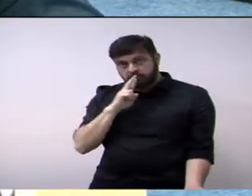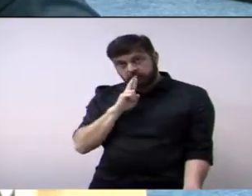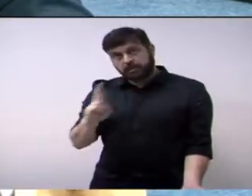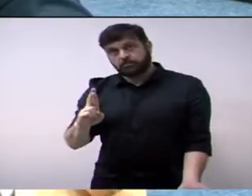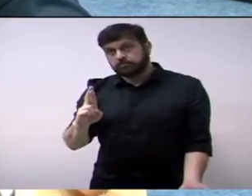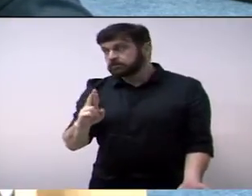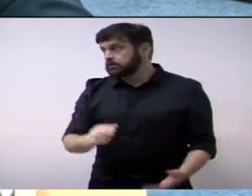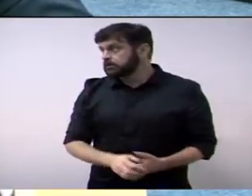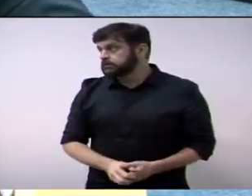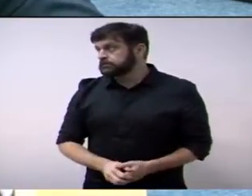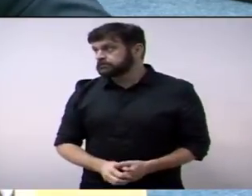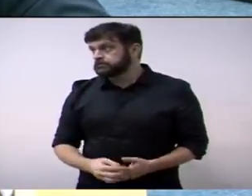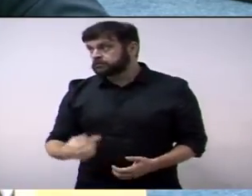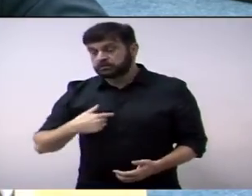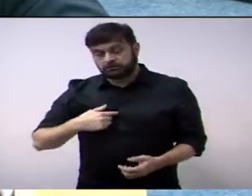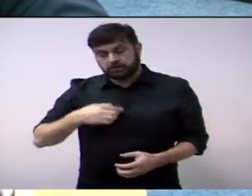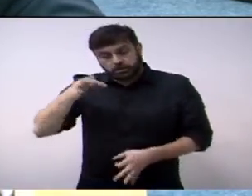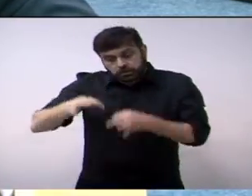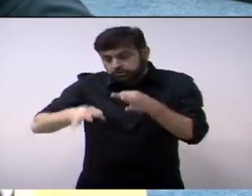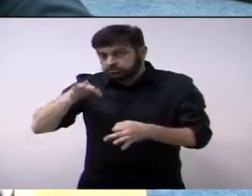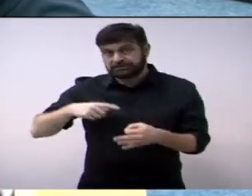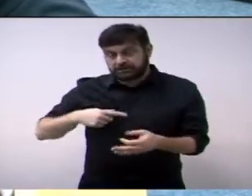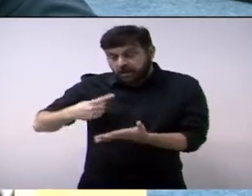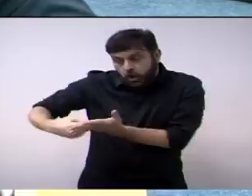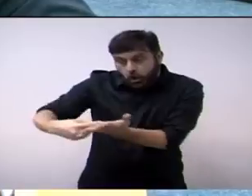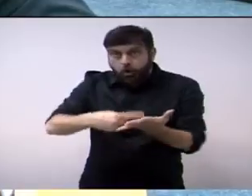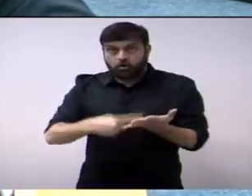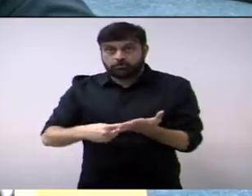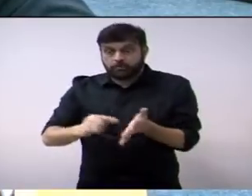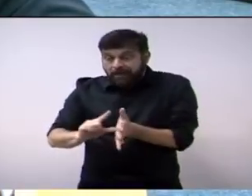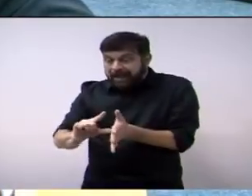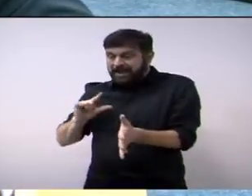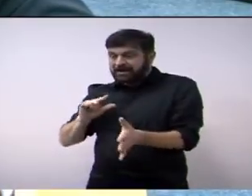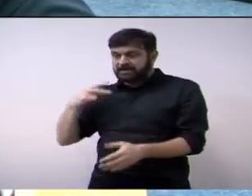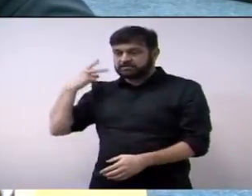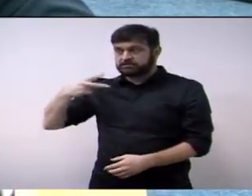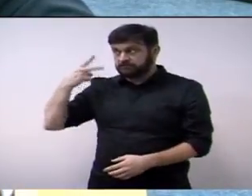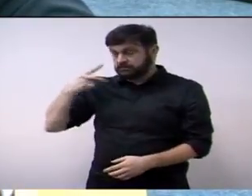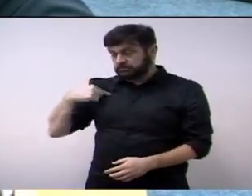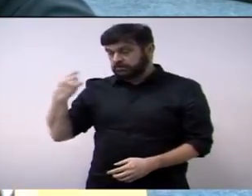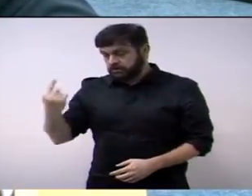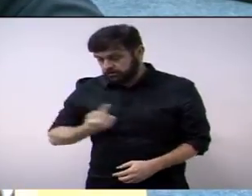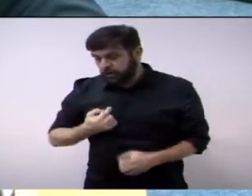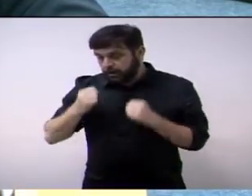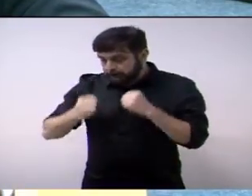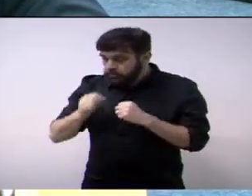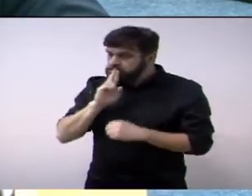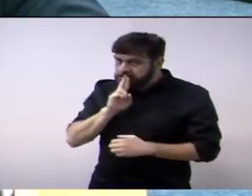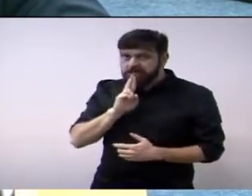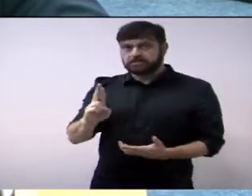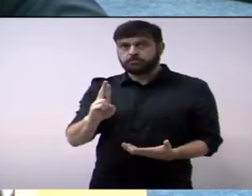quando proibir a fala, quando existia um acordo de cavalheiros, um acordo aqui entre os vereadores, de